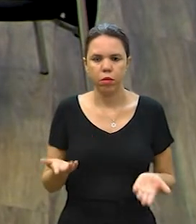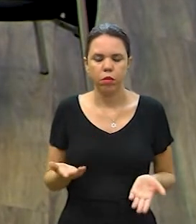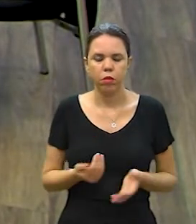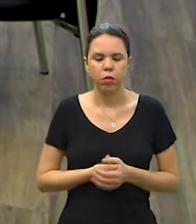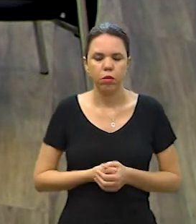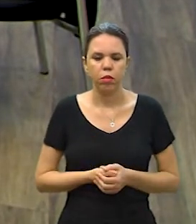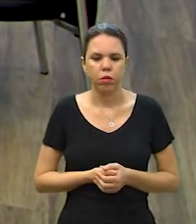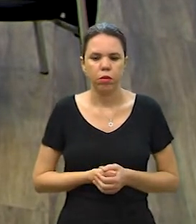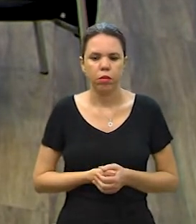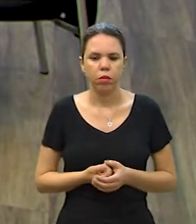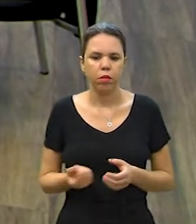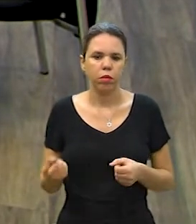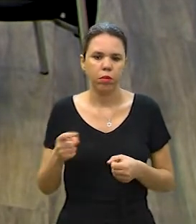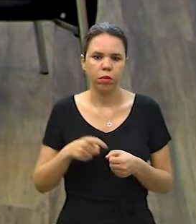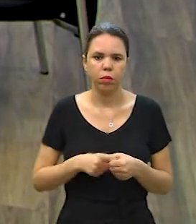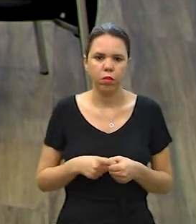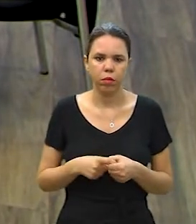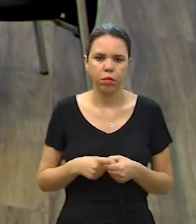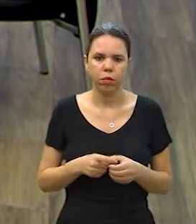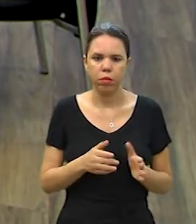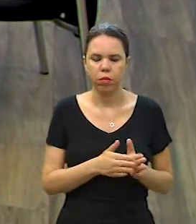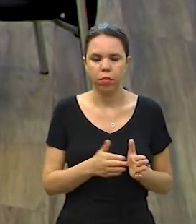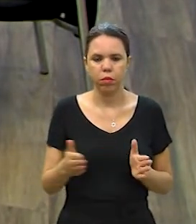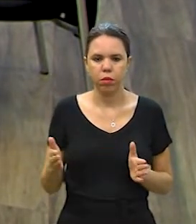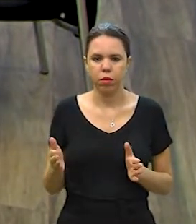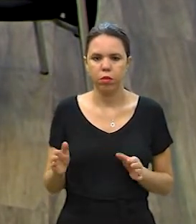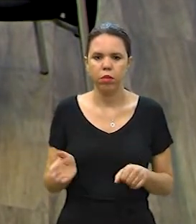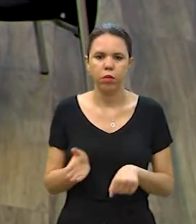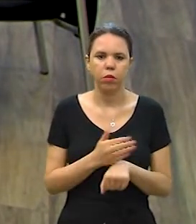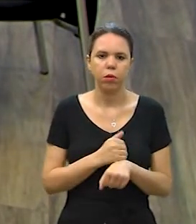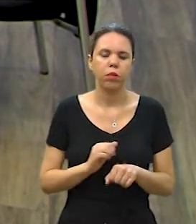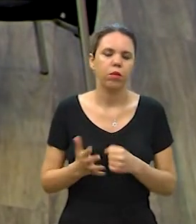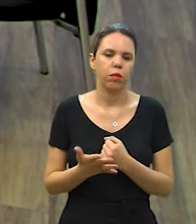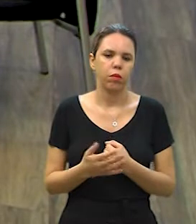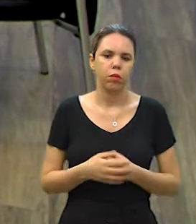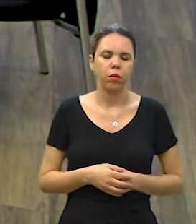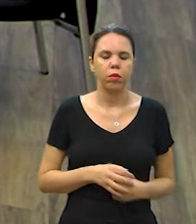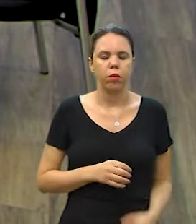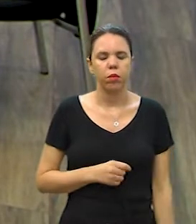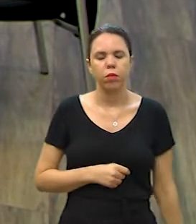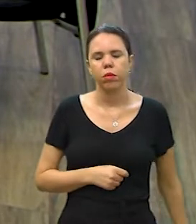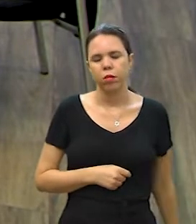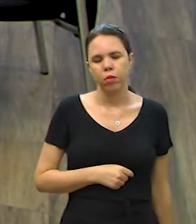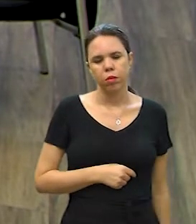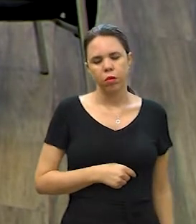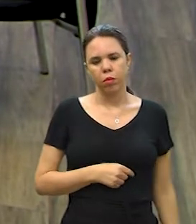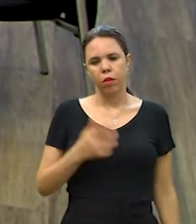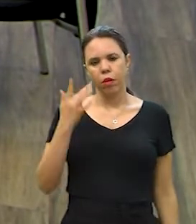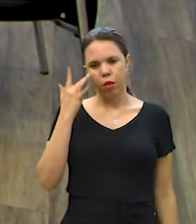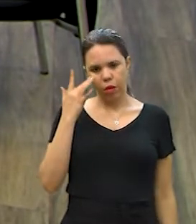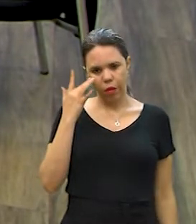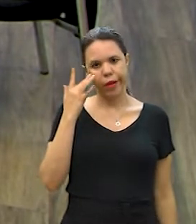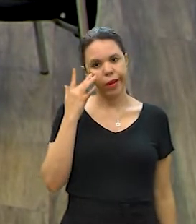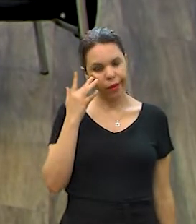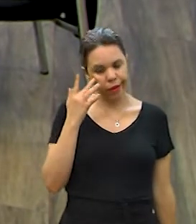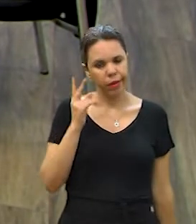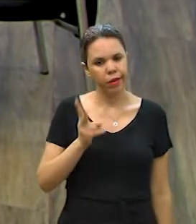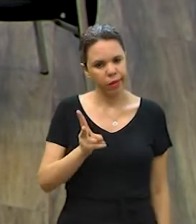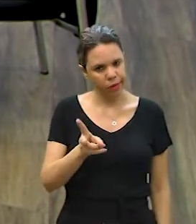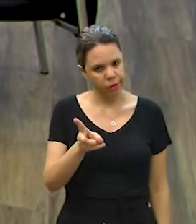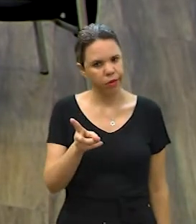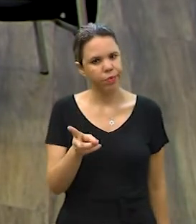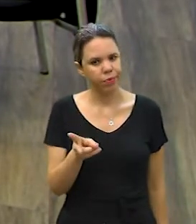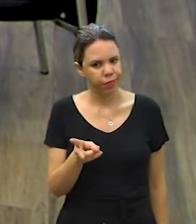do que deve retornar daquele período pré-pandêmico? Eu acho que tem que permanecer essa questão, né,